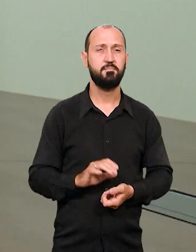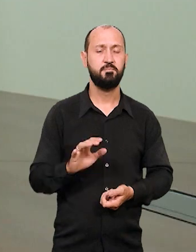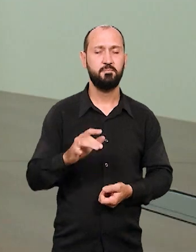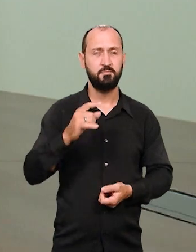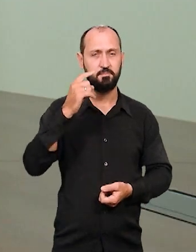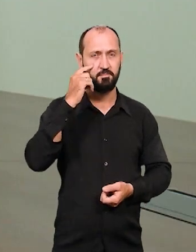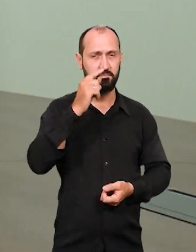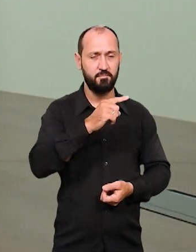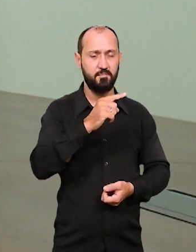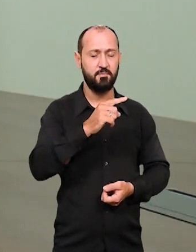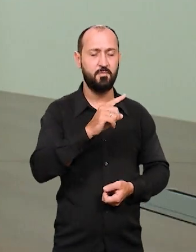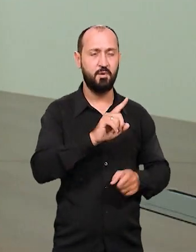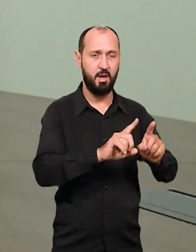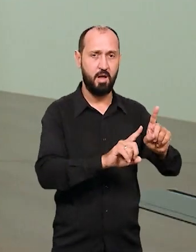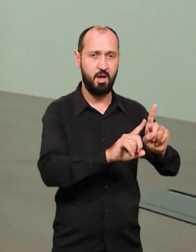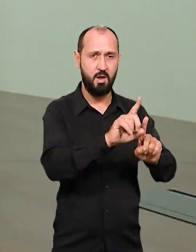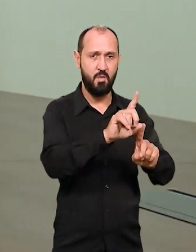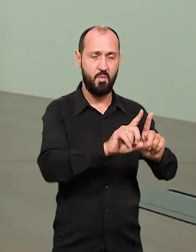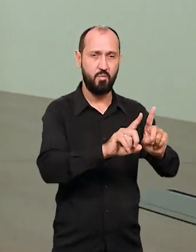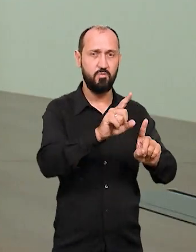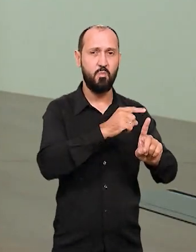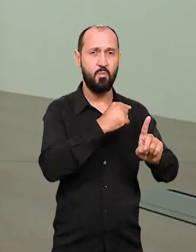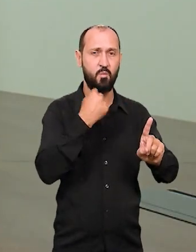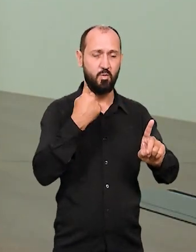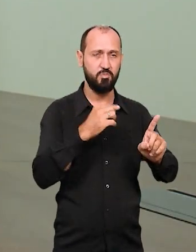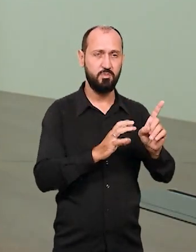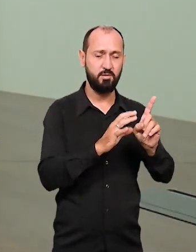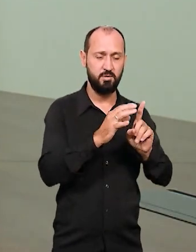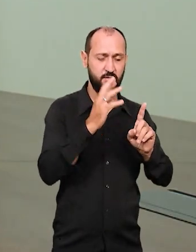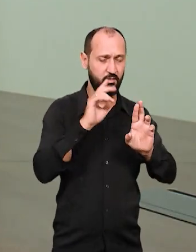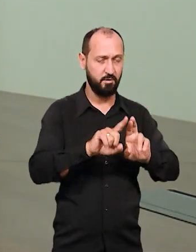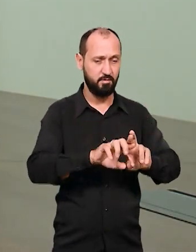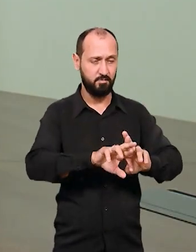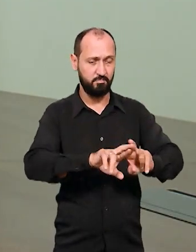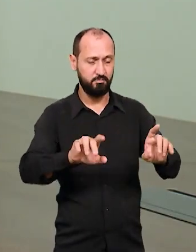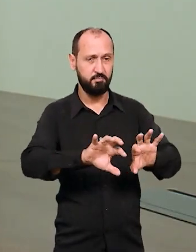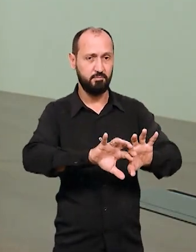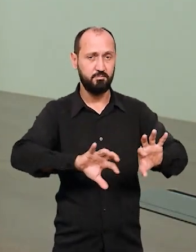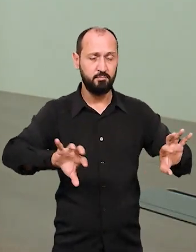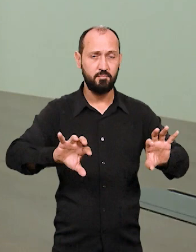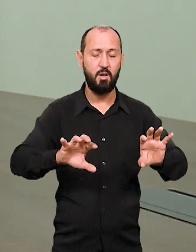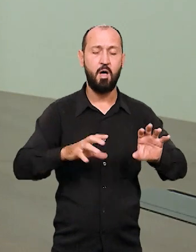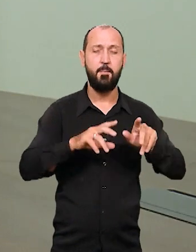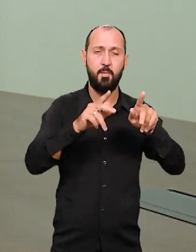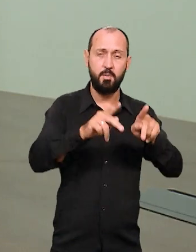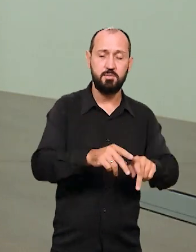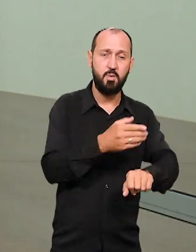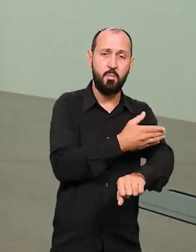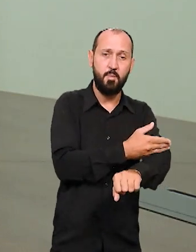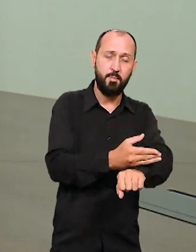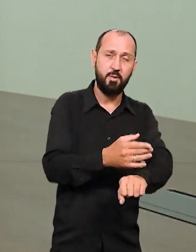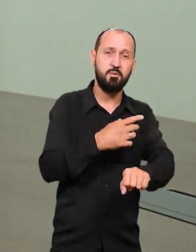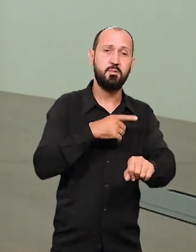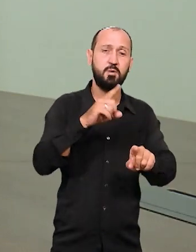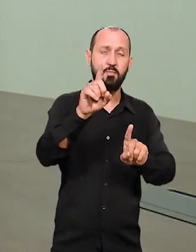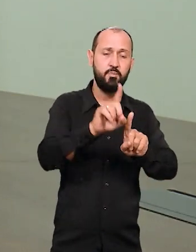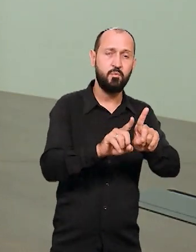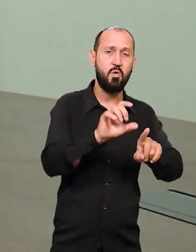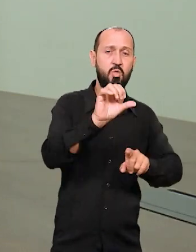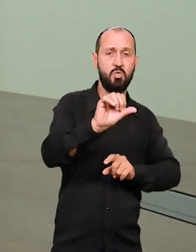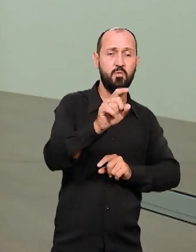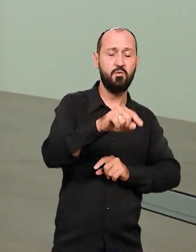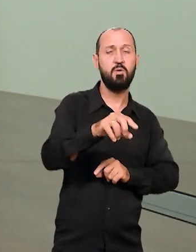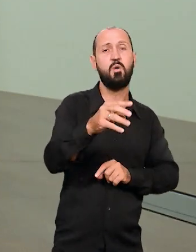Quando a gente olha para a mortalidade por AIDS, a gente percebe uma disparidade. Ao mesmo tempo que a população branca tem uma redução